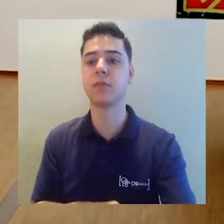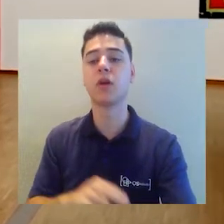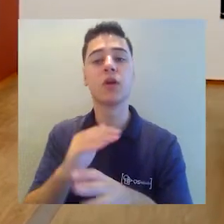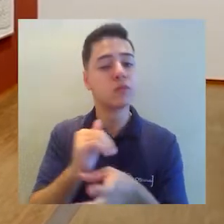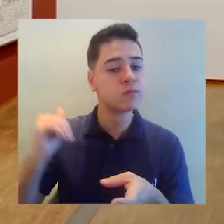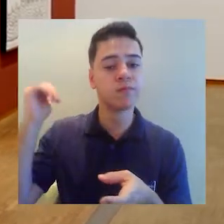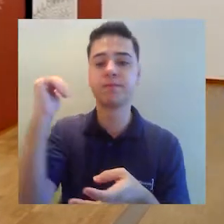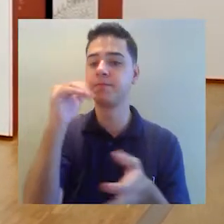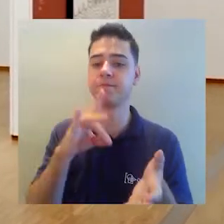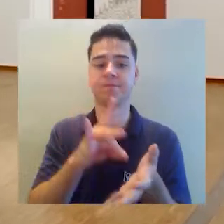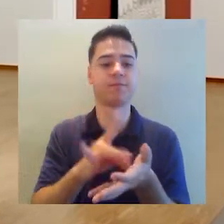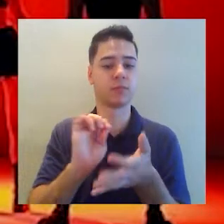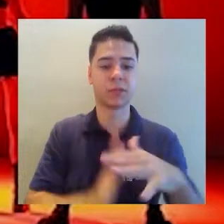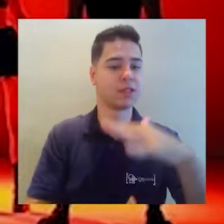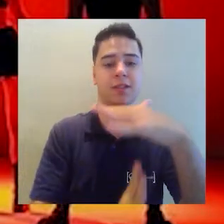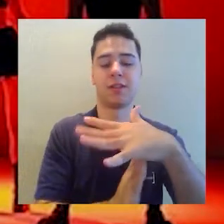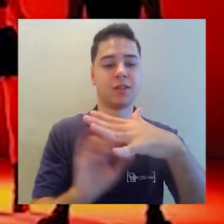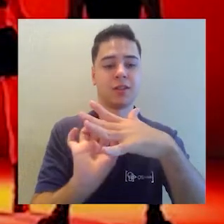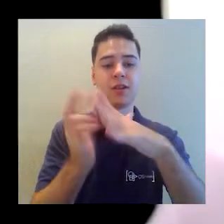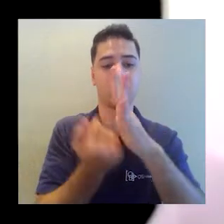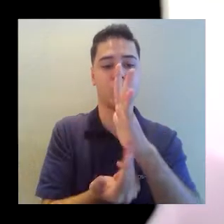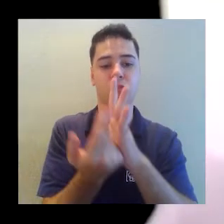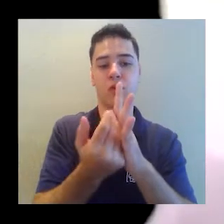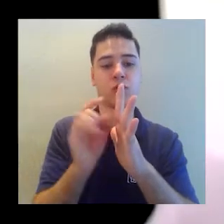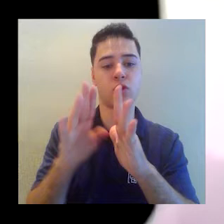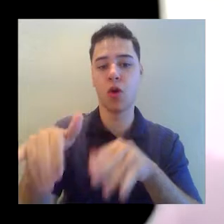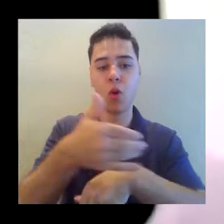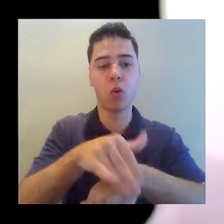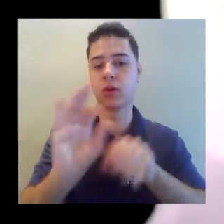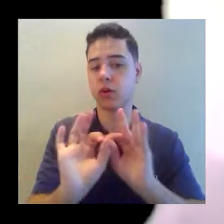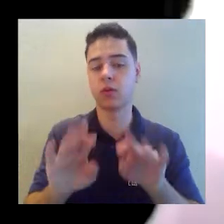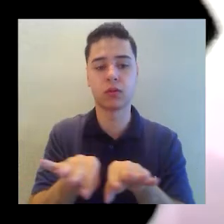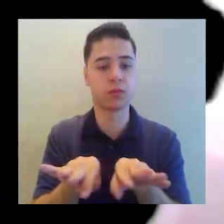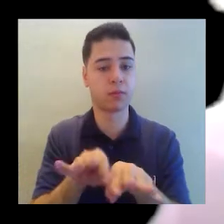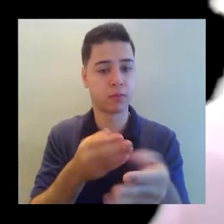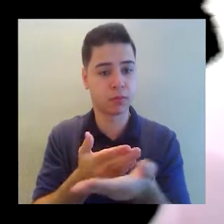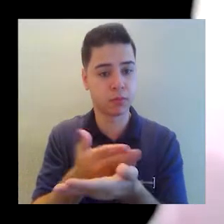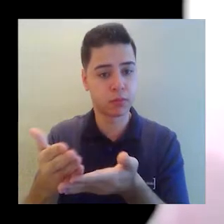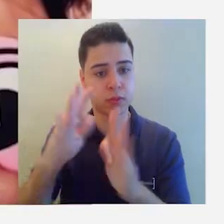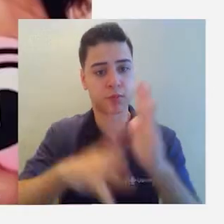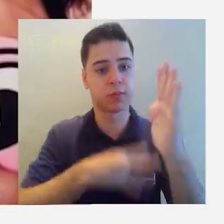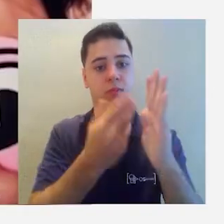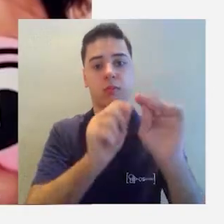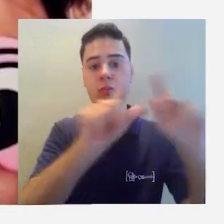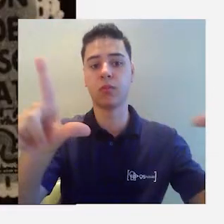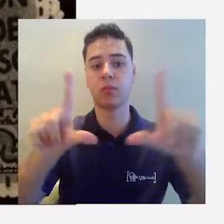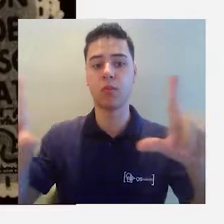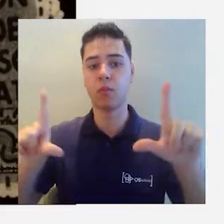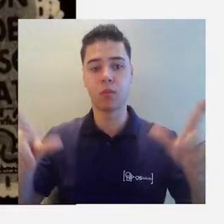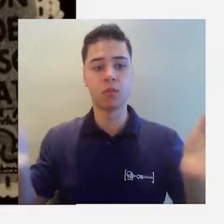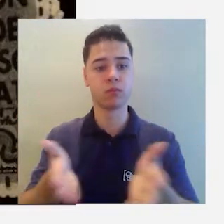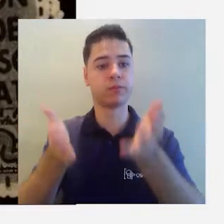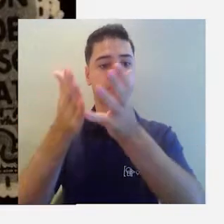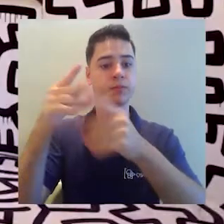grandes artistas do começo do movimento não restringiram suas produções só às ruas. Eles também começaram a pintar telas,